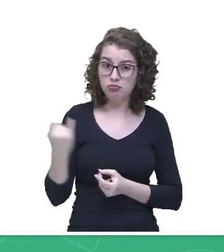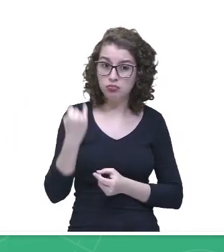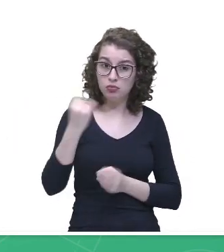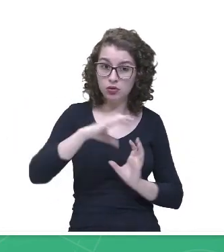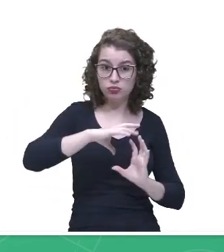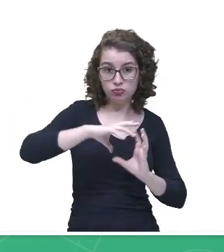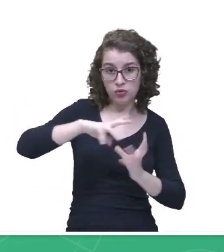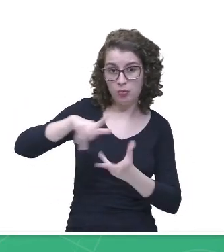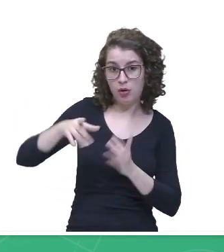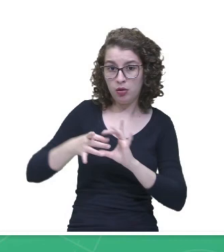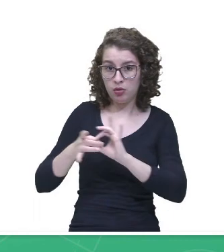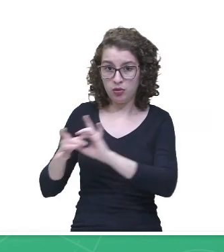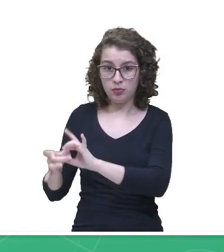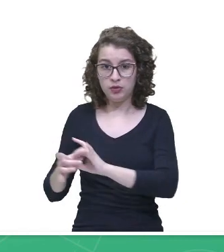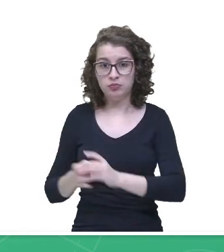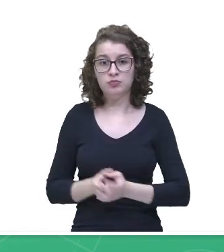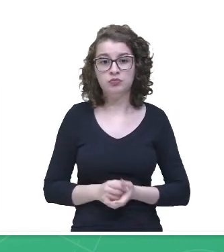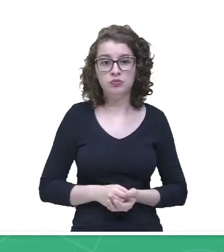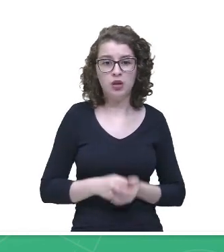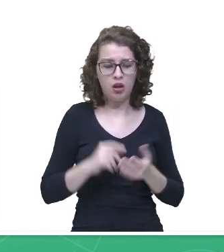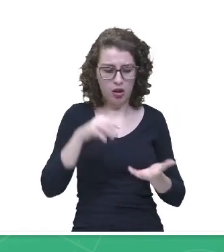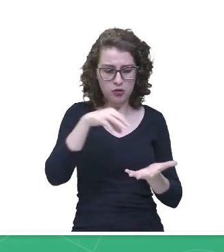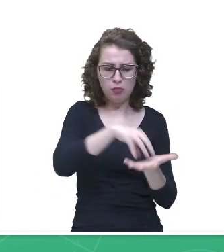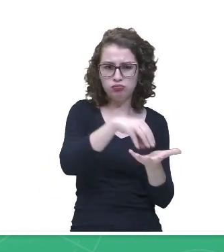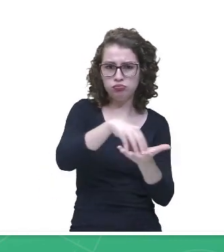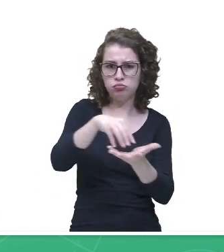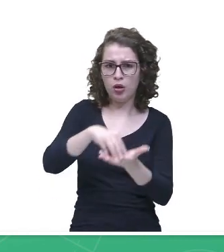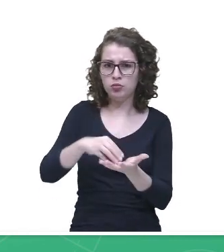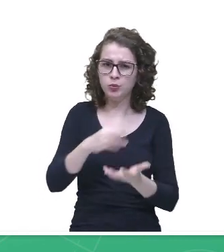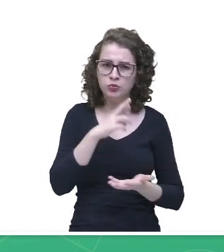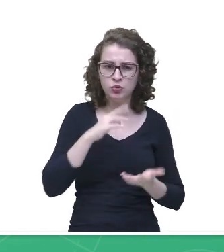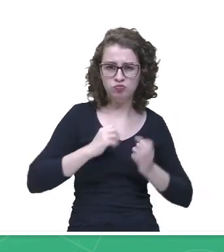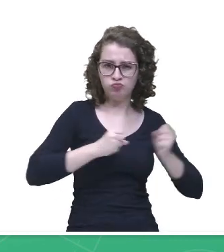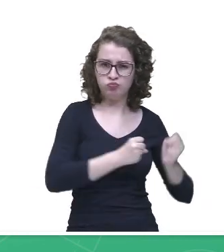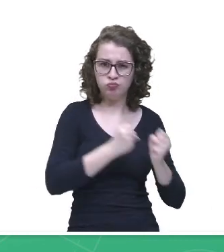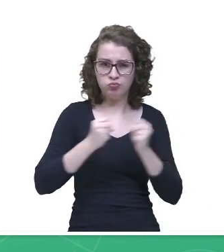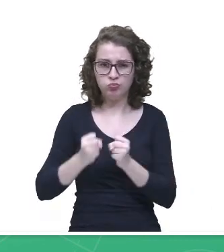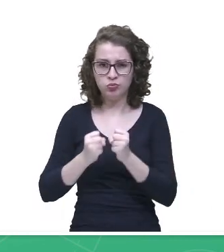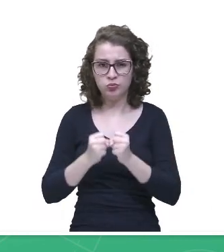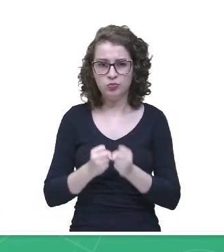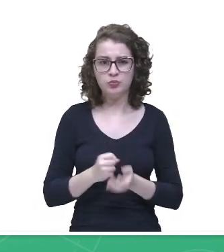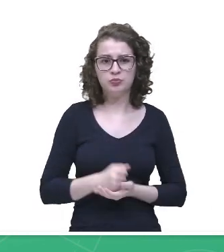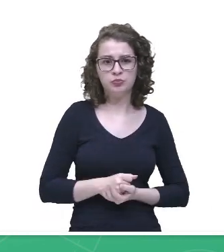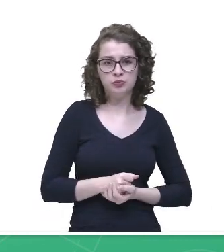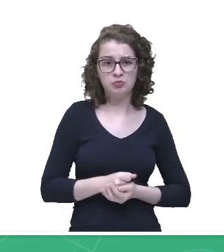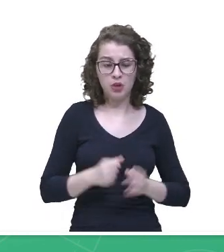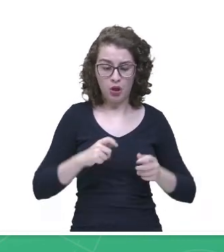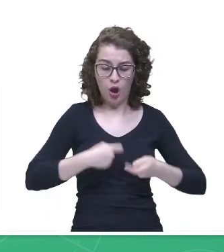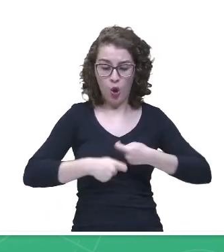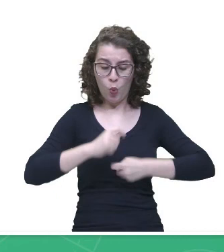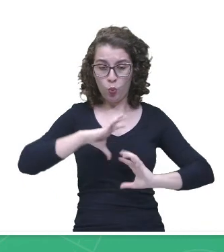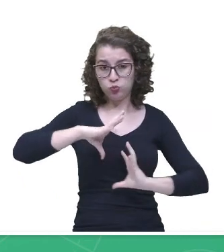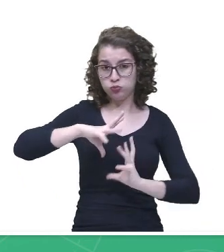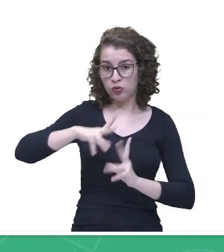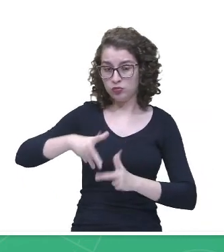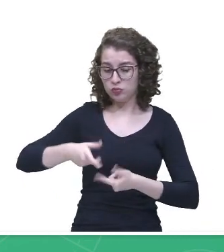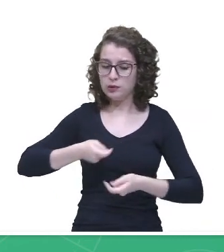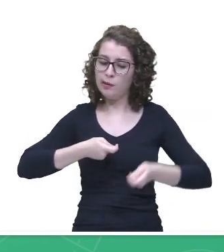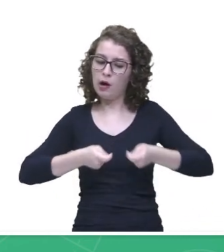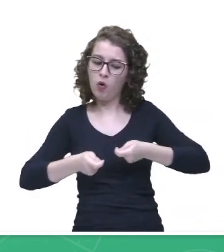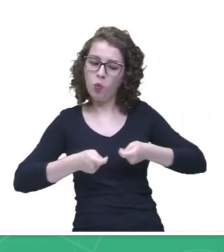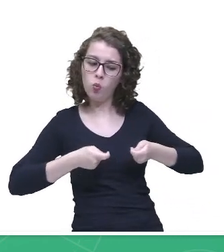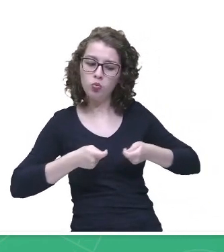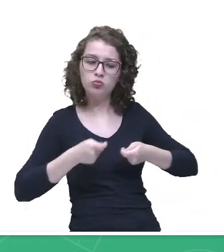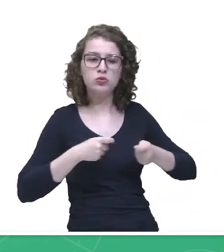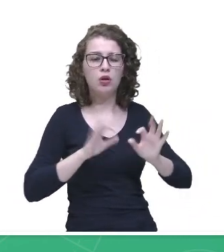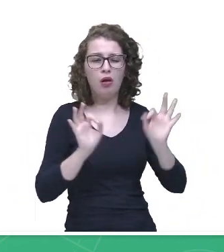globalização. Elas são sedes de poder e por meio delas que a economia global é administrada, coordenada